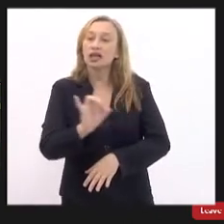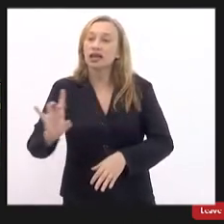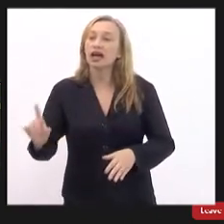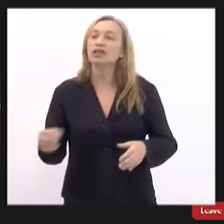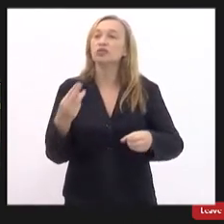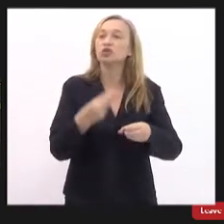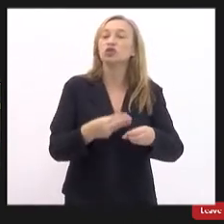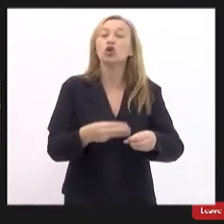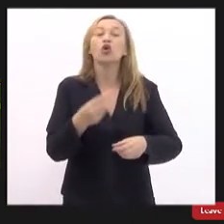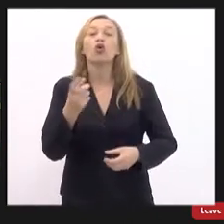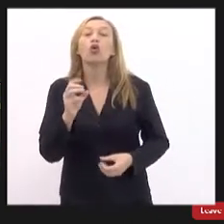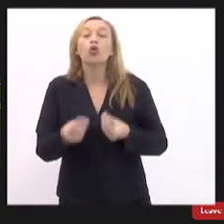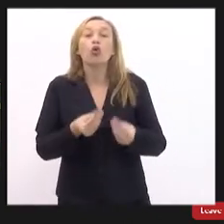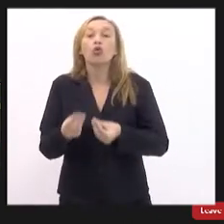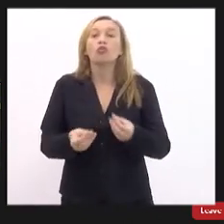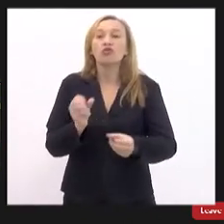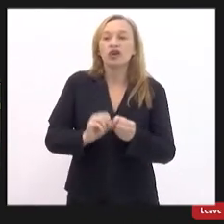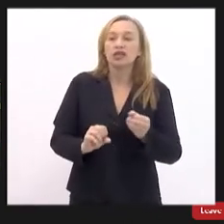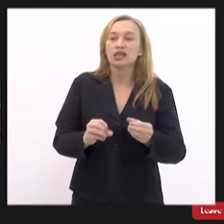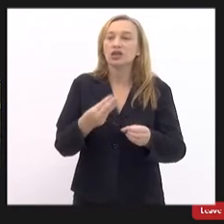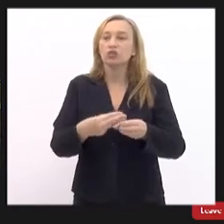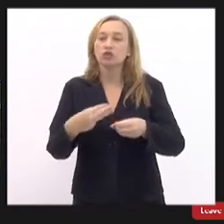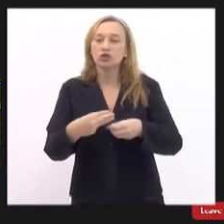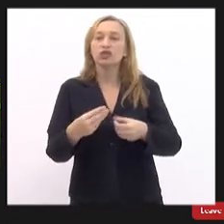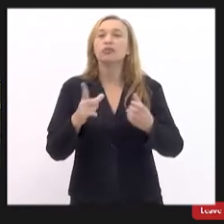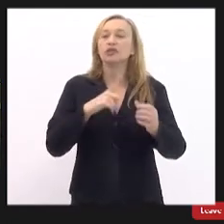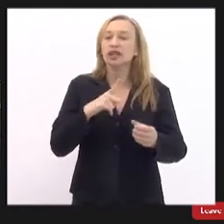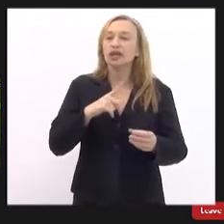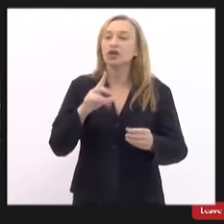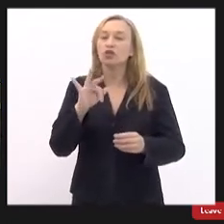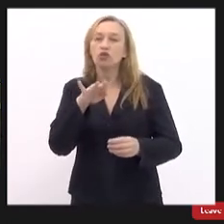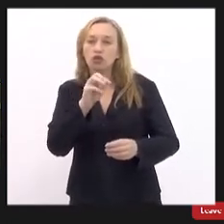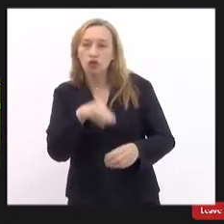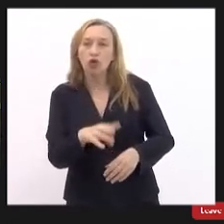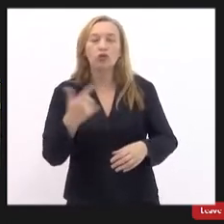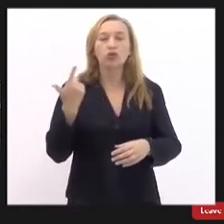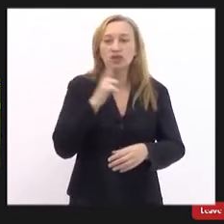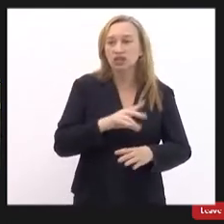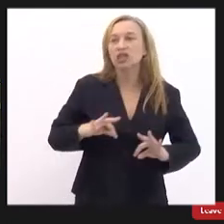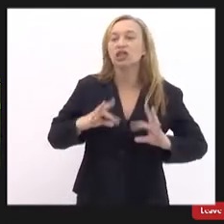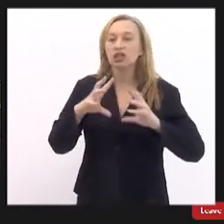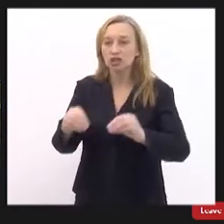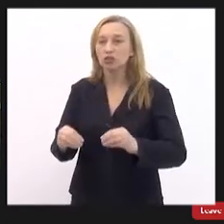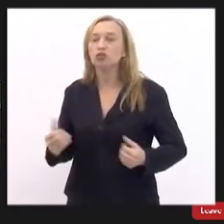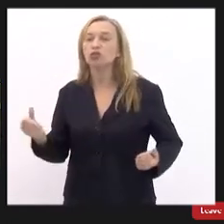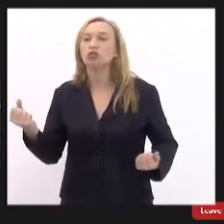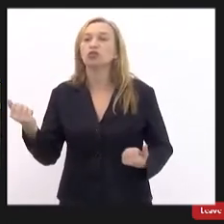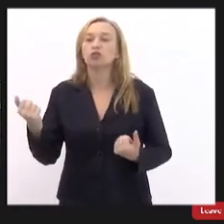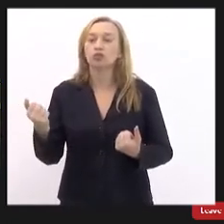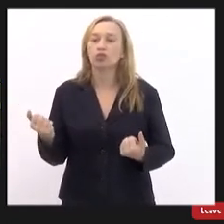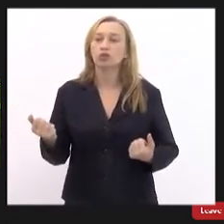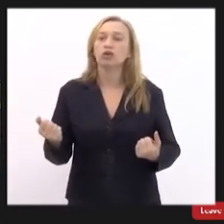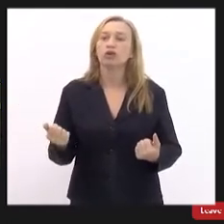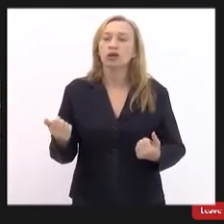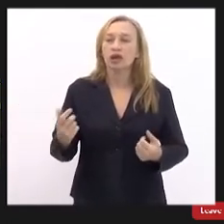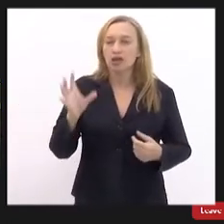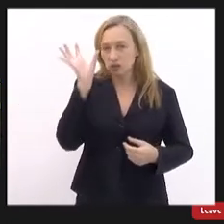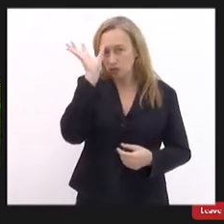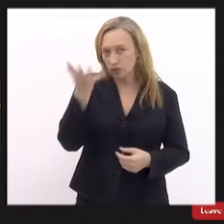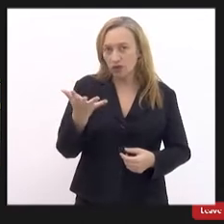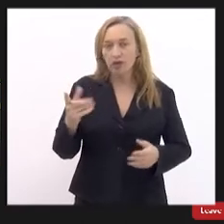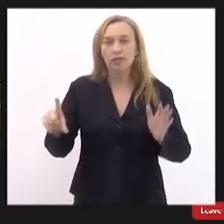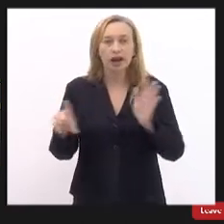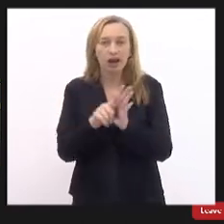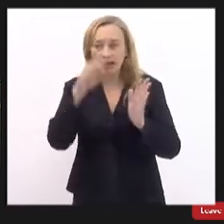cada município tenha realmente os fóruns, consiga ter todo o suporte que aquela lei para ser